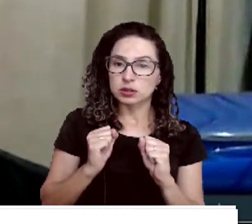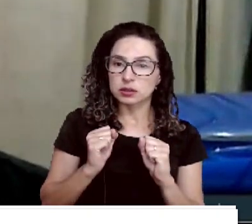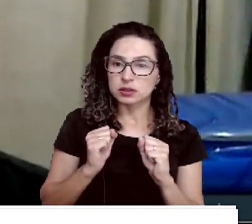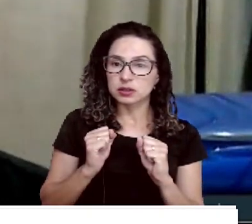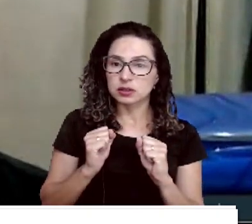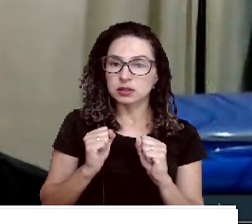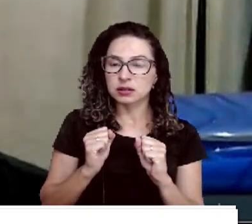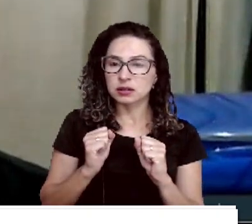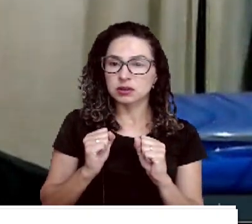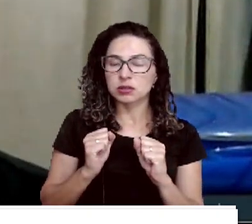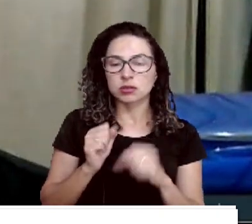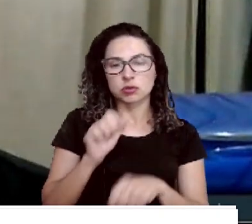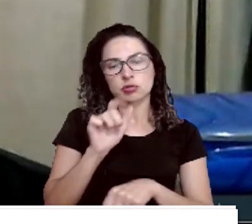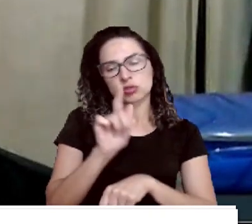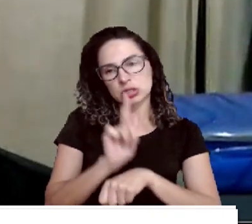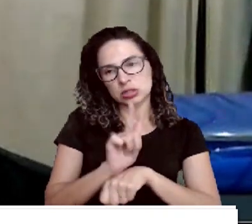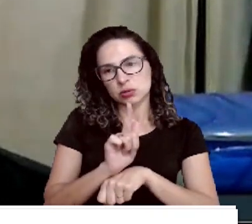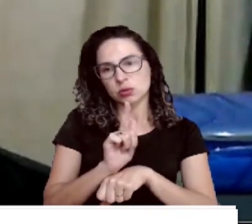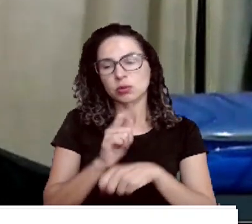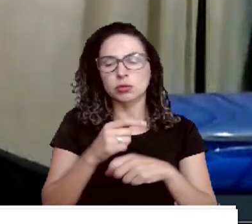o gestor, o executivo,